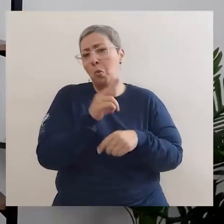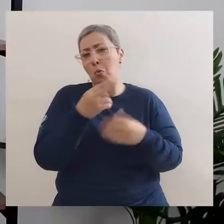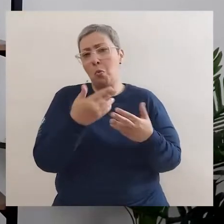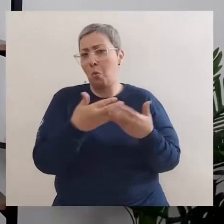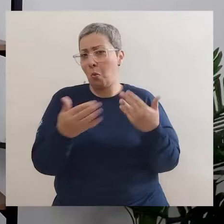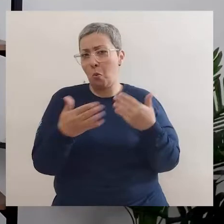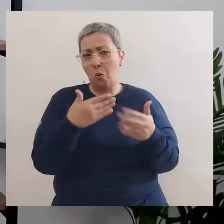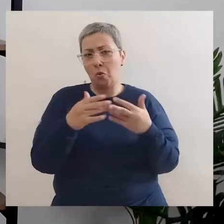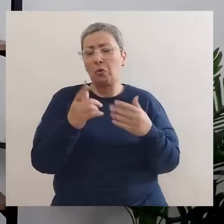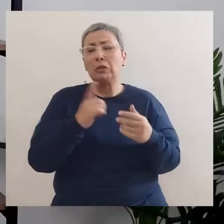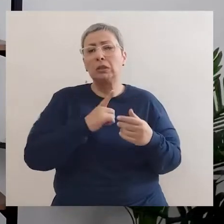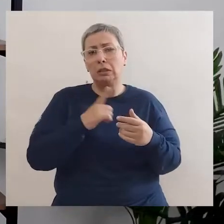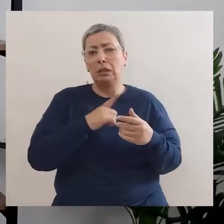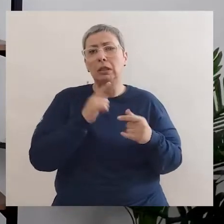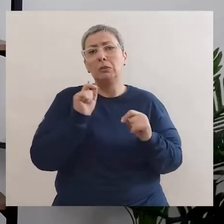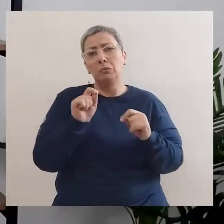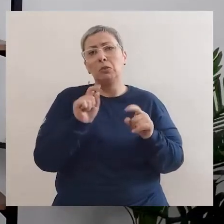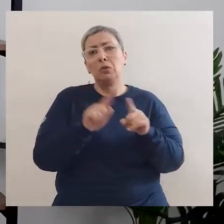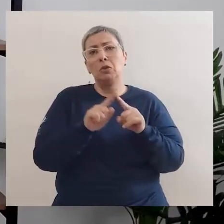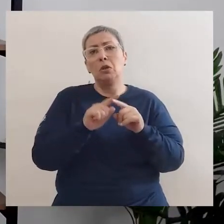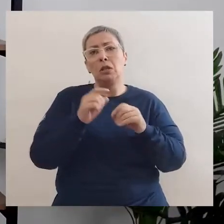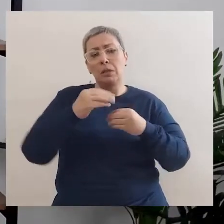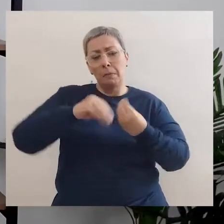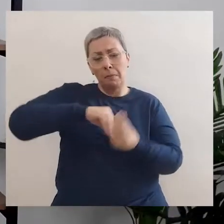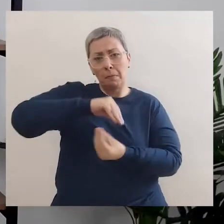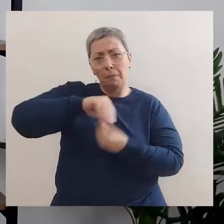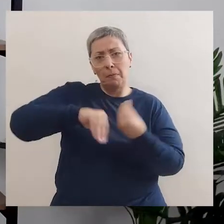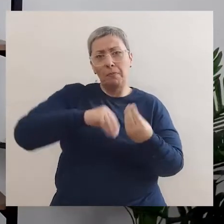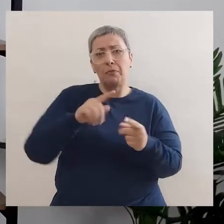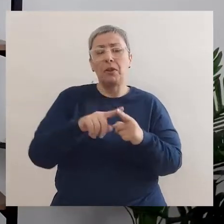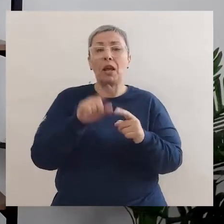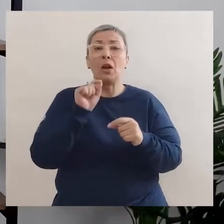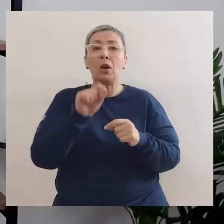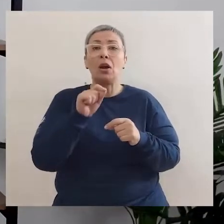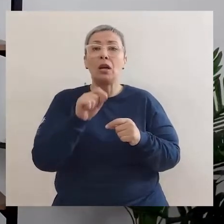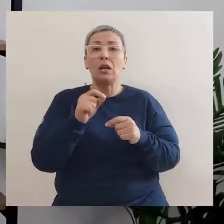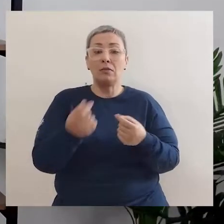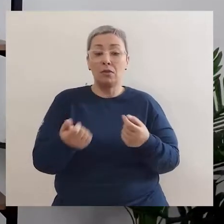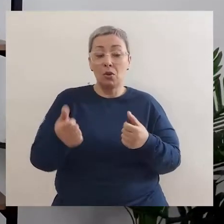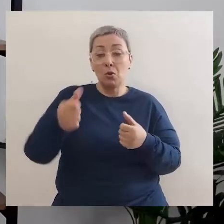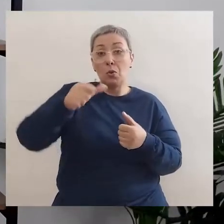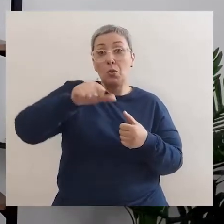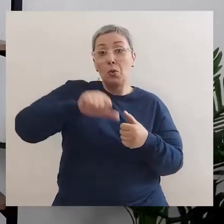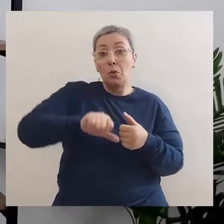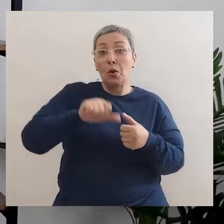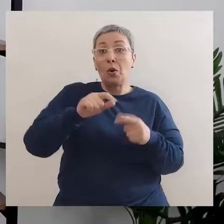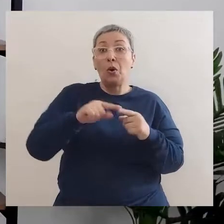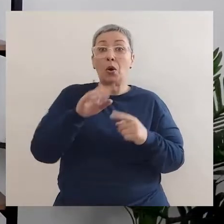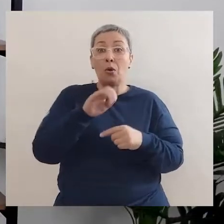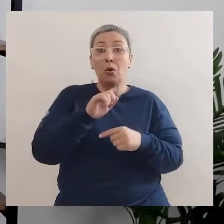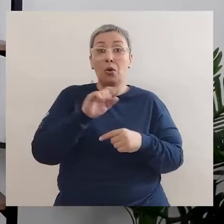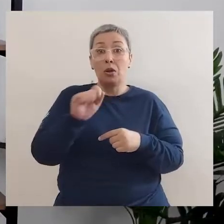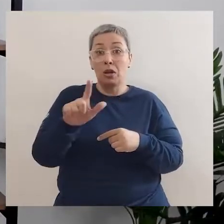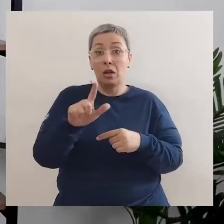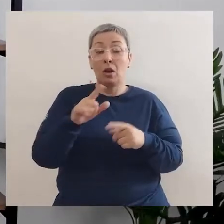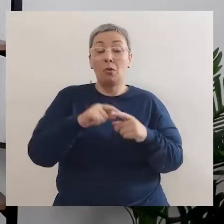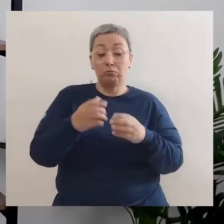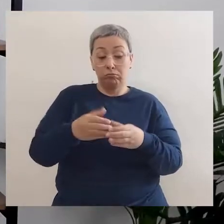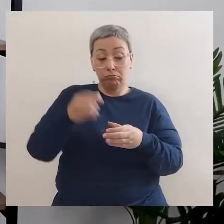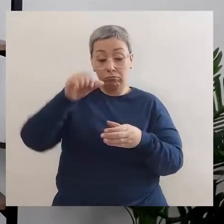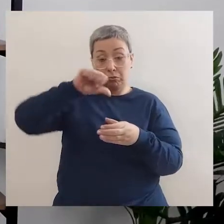você vai acrescentar esse coloral no copo. Tá vendo aqui? Então, um pouquinho de